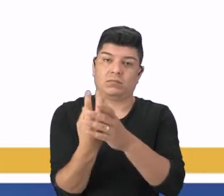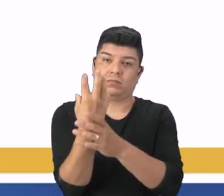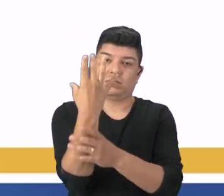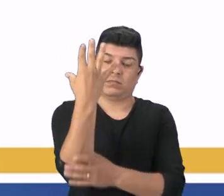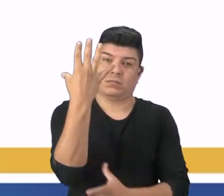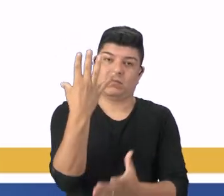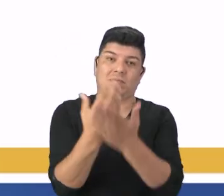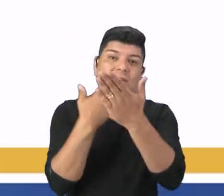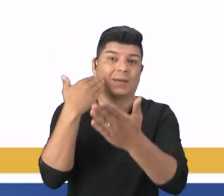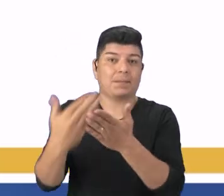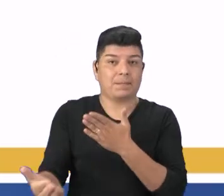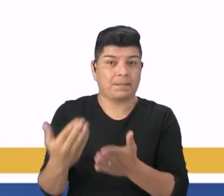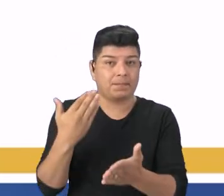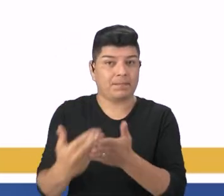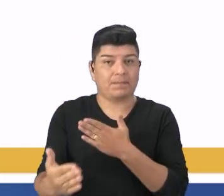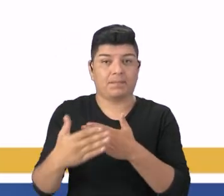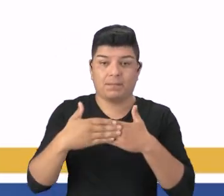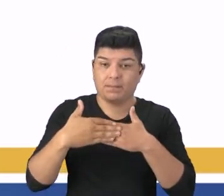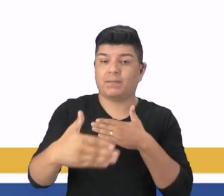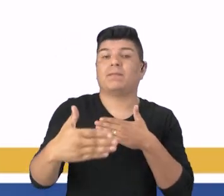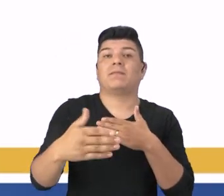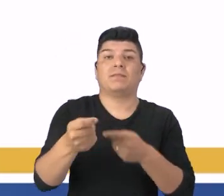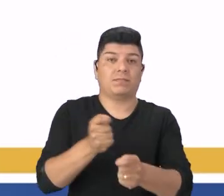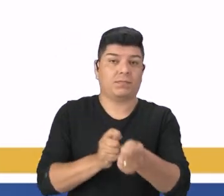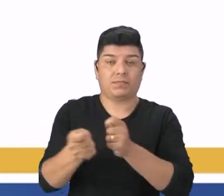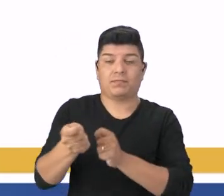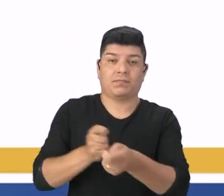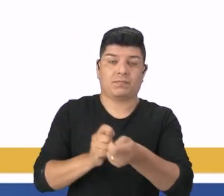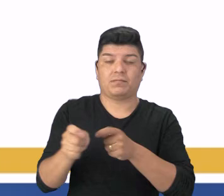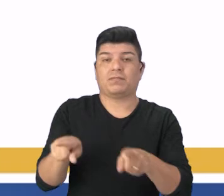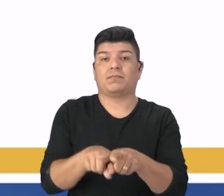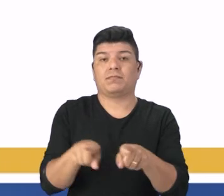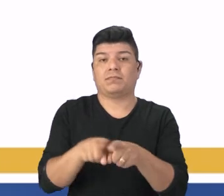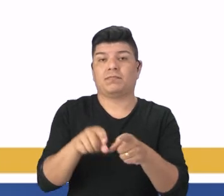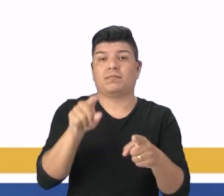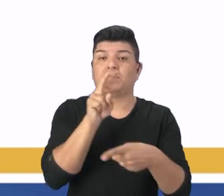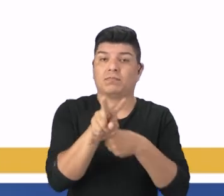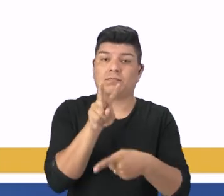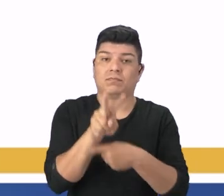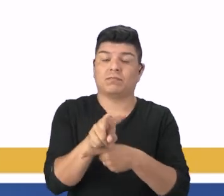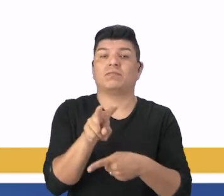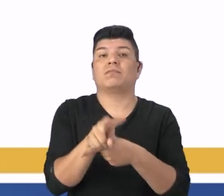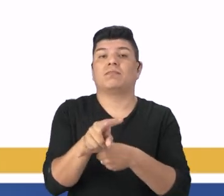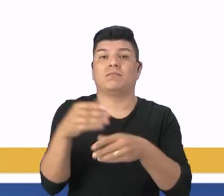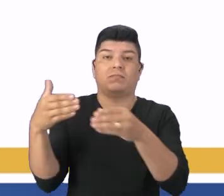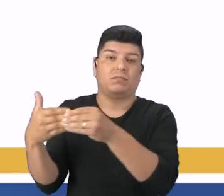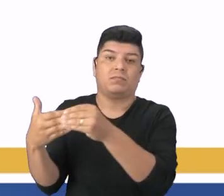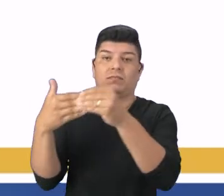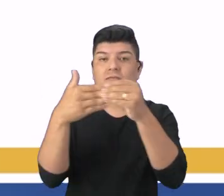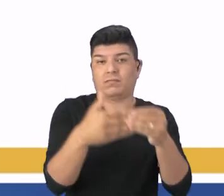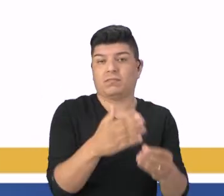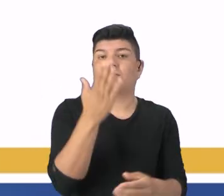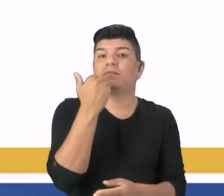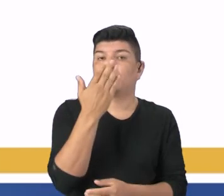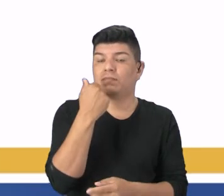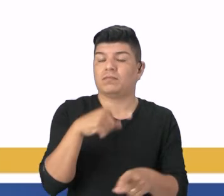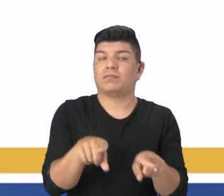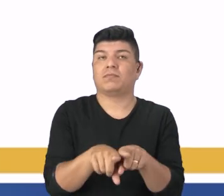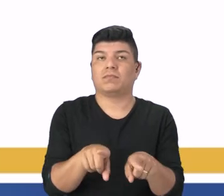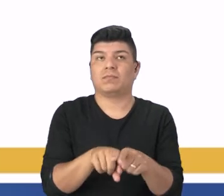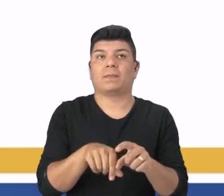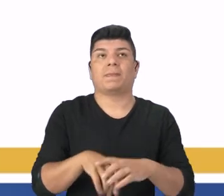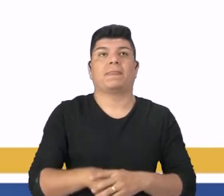nas etapas iniciais da produção, na manipulação e armazenamento e até transporte desses